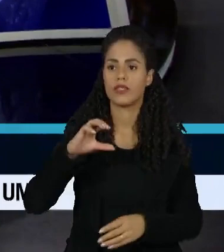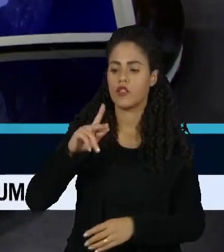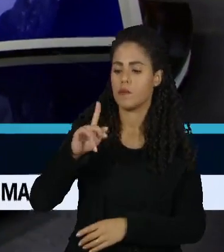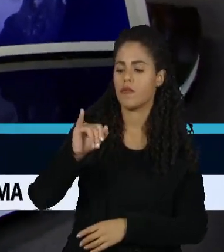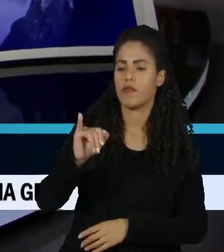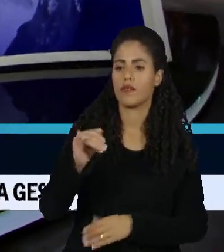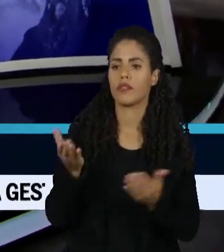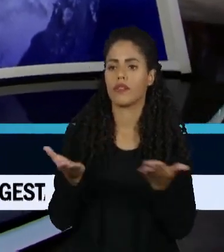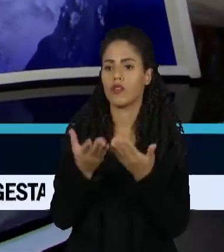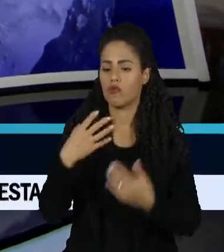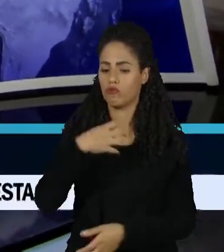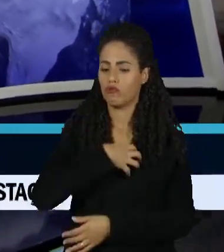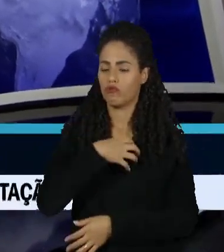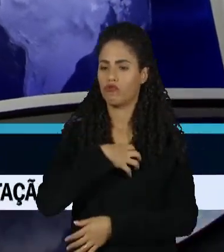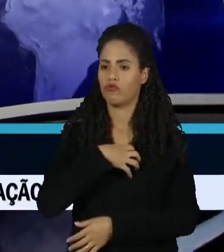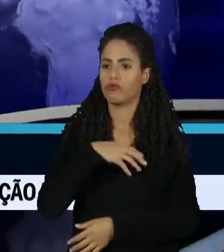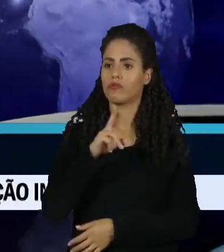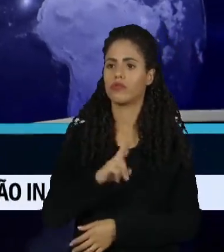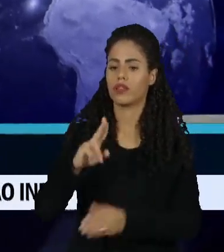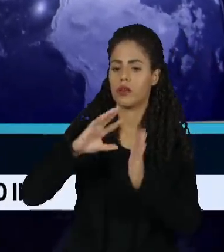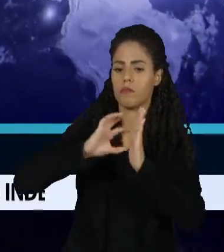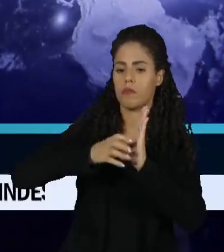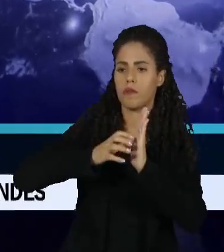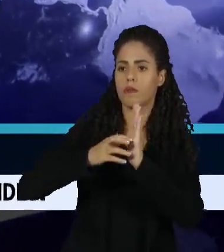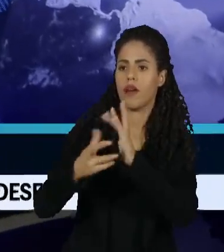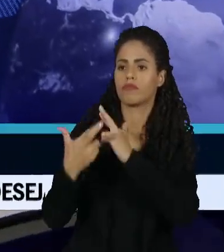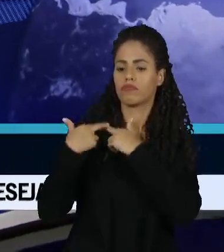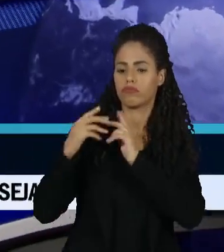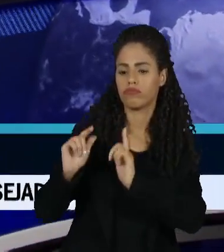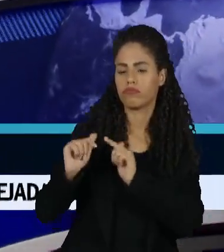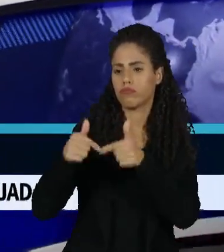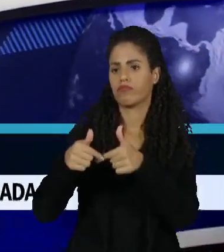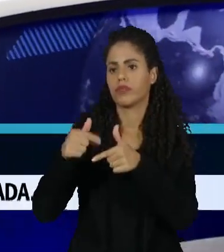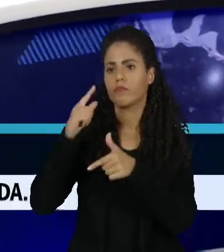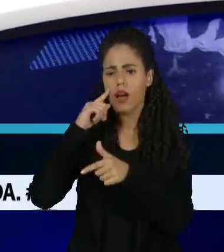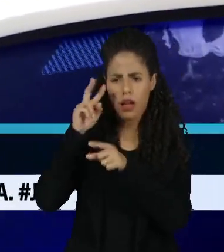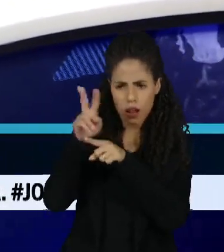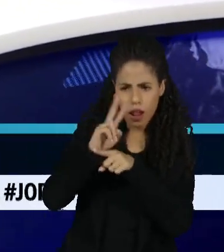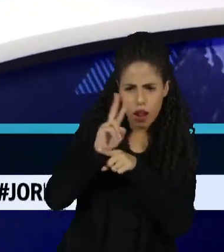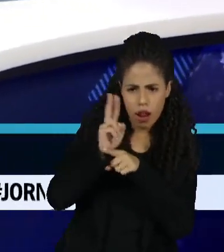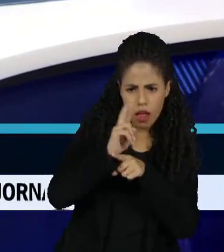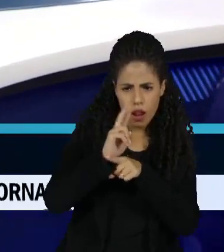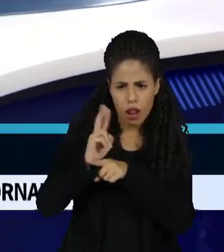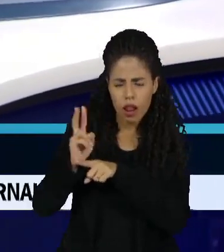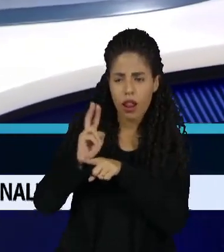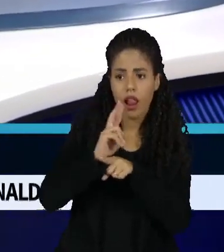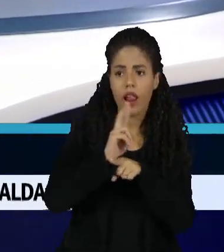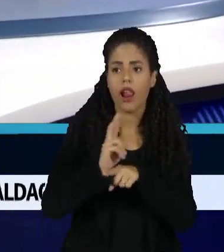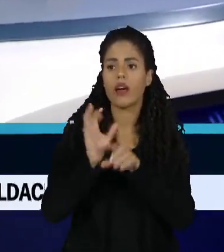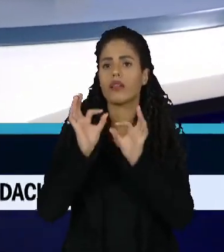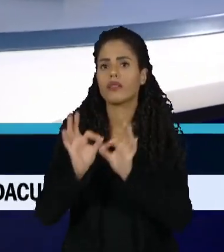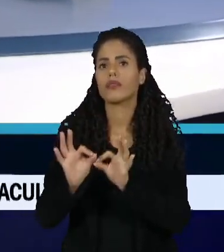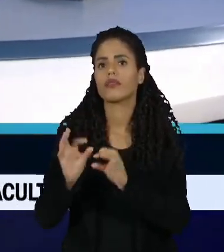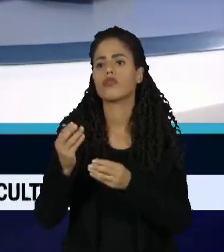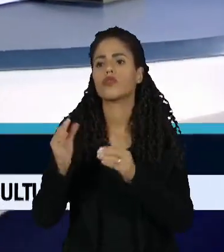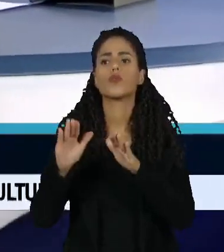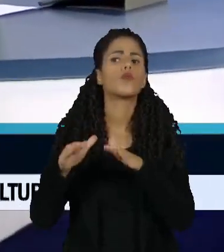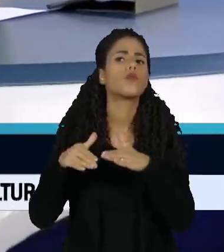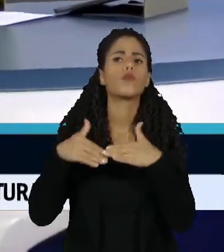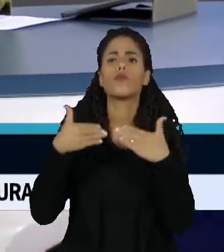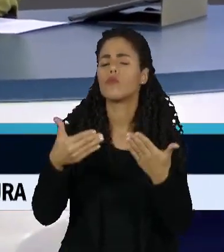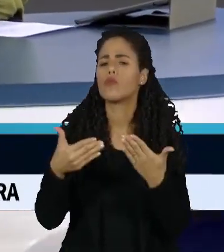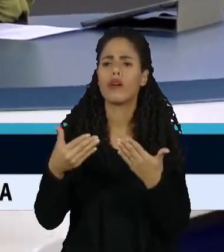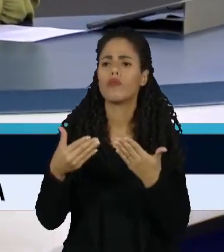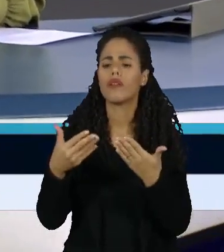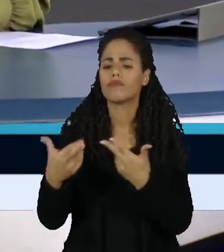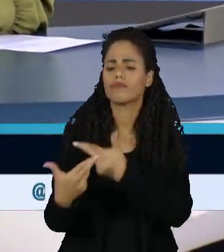ela é uma forma usada pelo Parlamento para exercer sua atividade fiscalizadora, né? Sem resultados concretos, qual é a mensagem que se